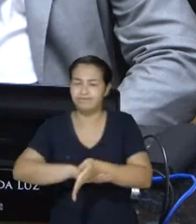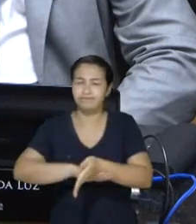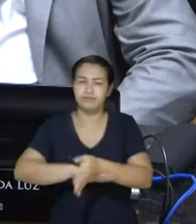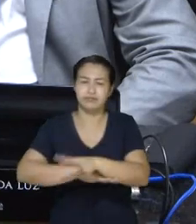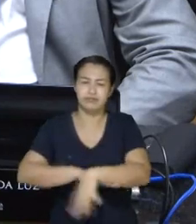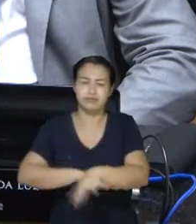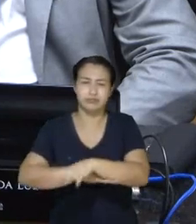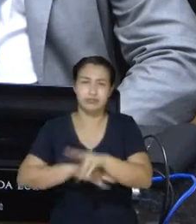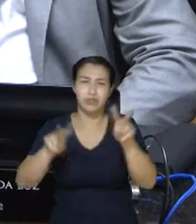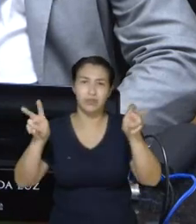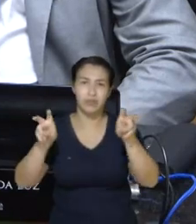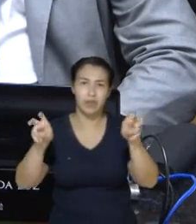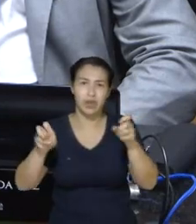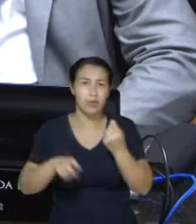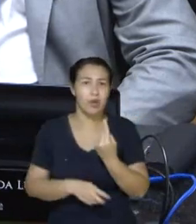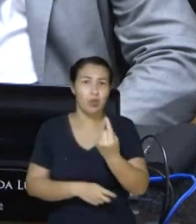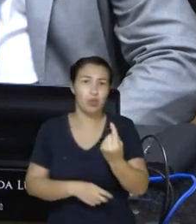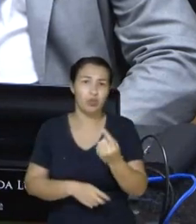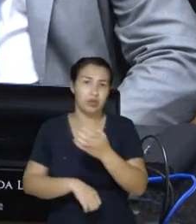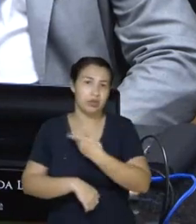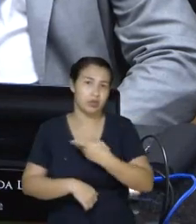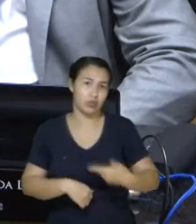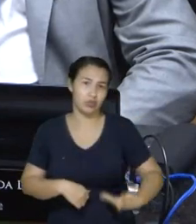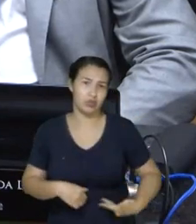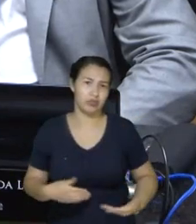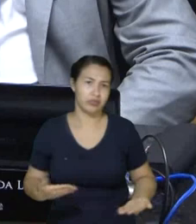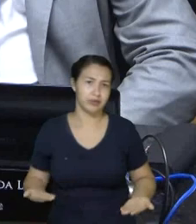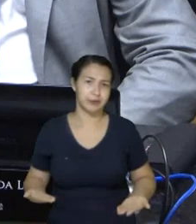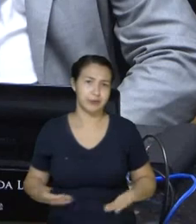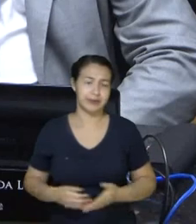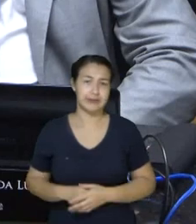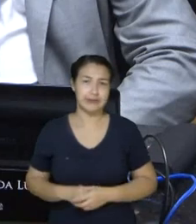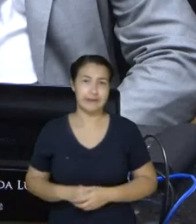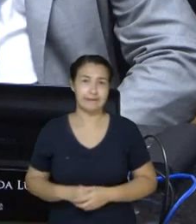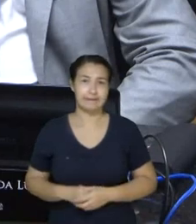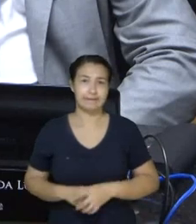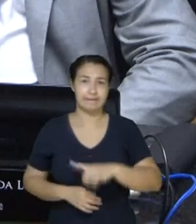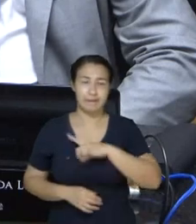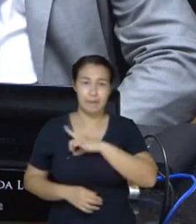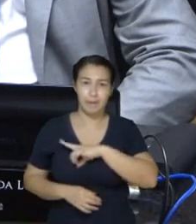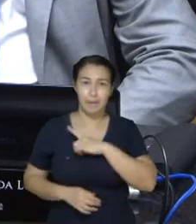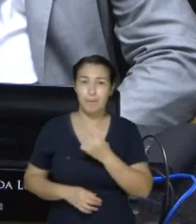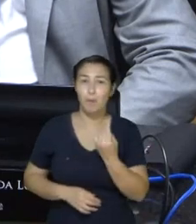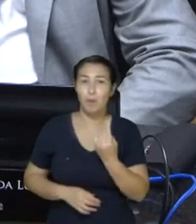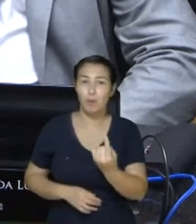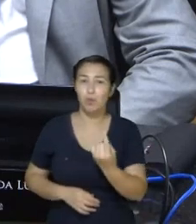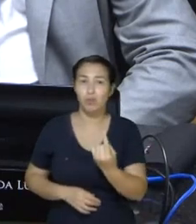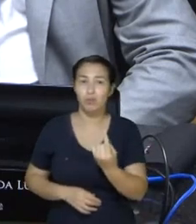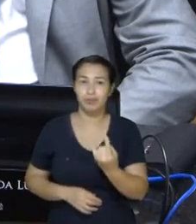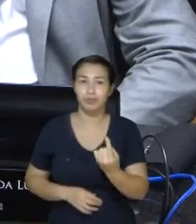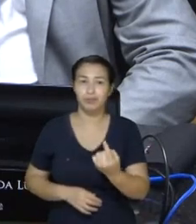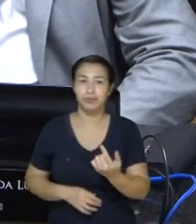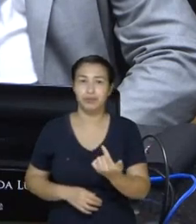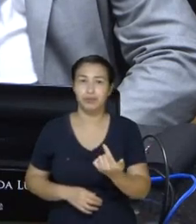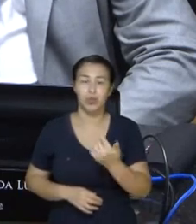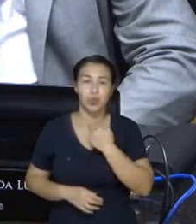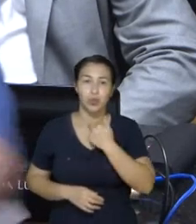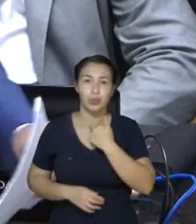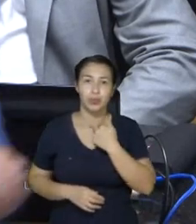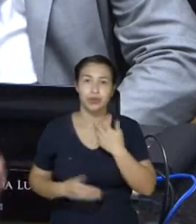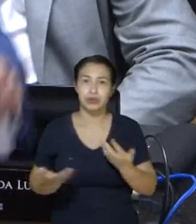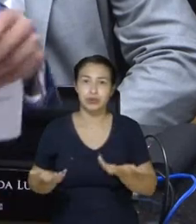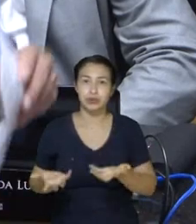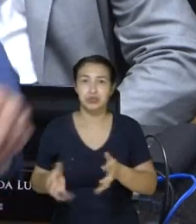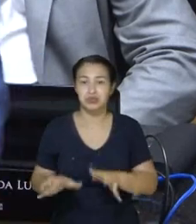que é exclusiva do governo. Sabe? É delegação exclusiva. Não há como. Então, eu não quero